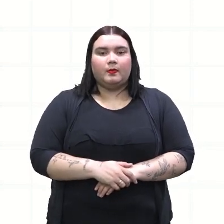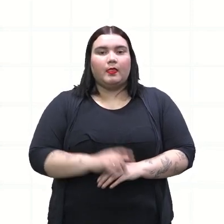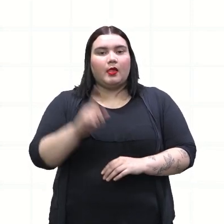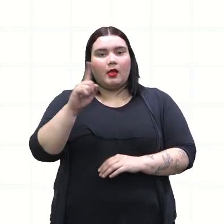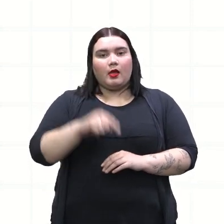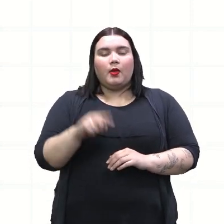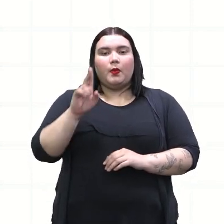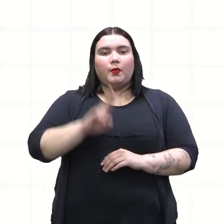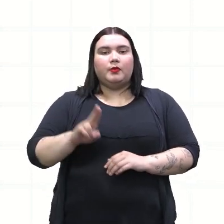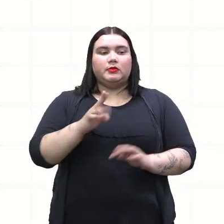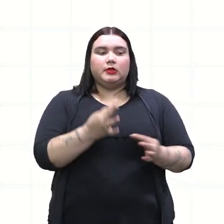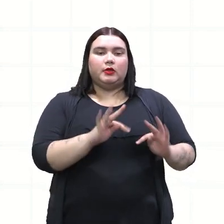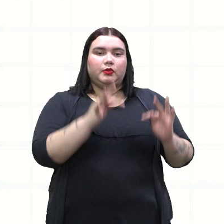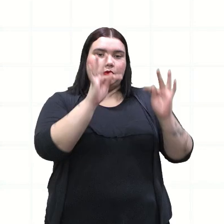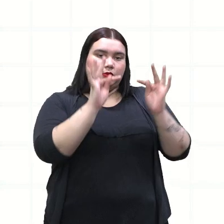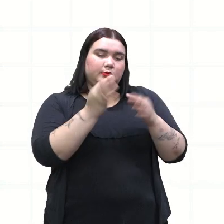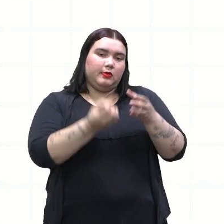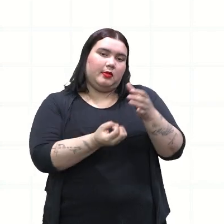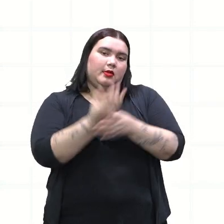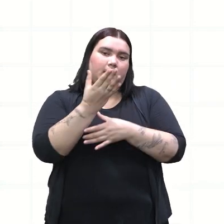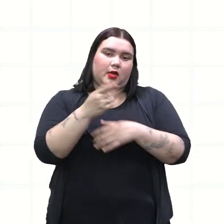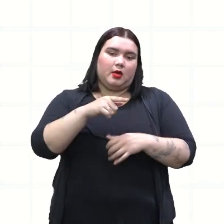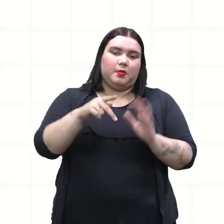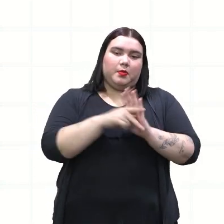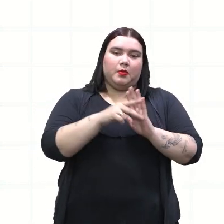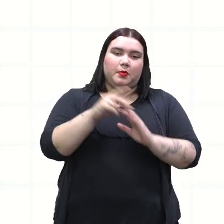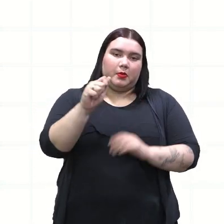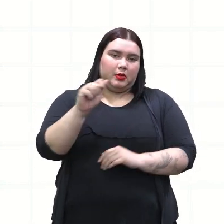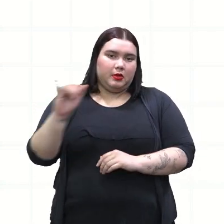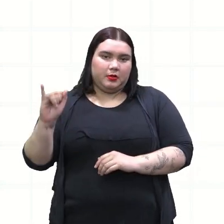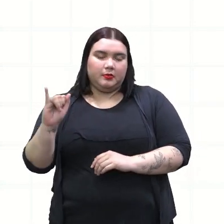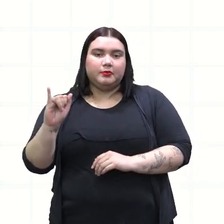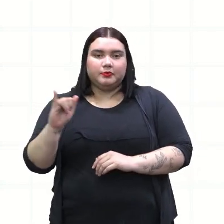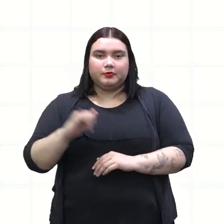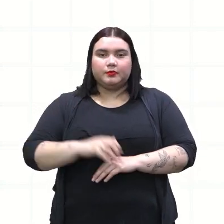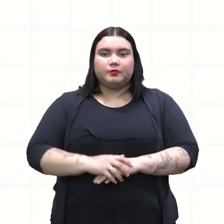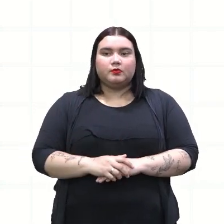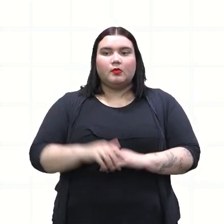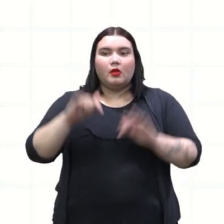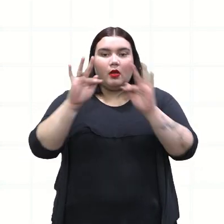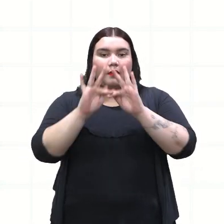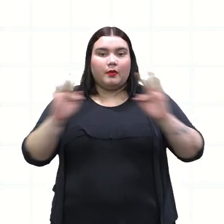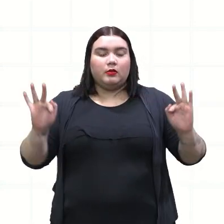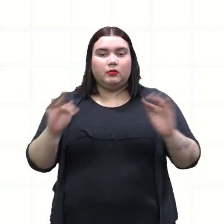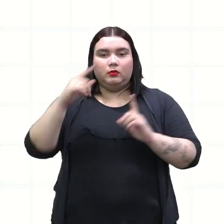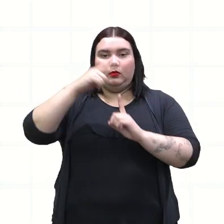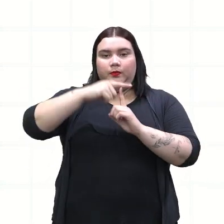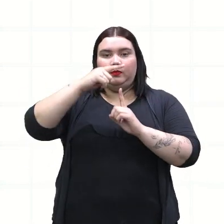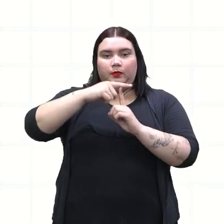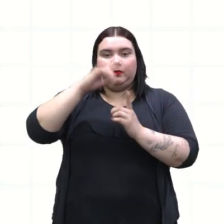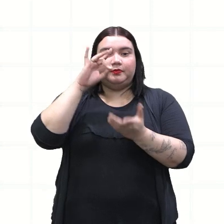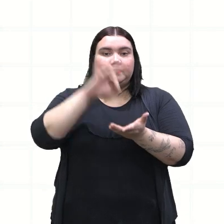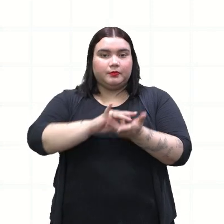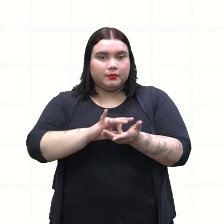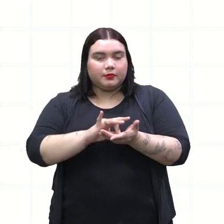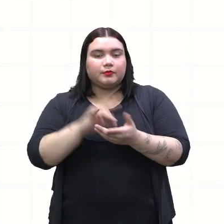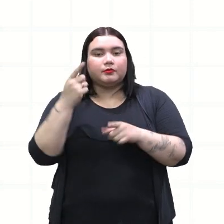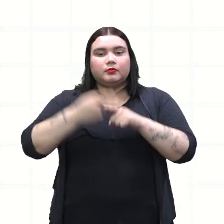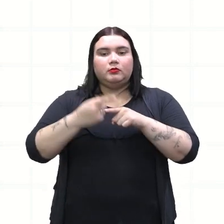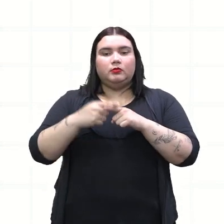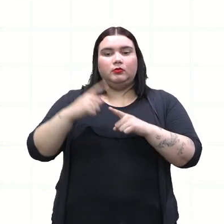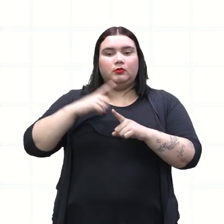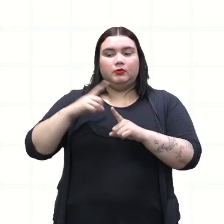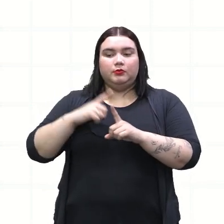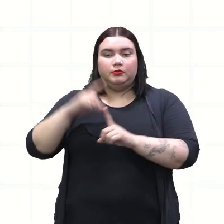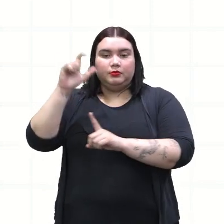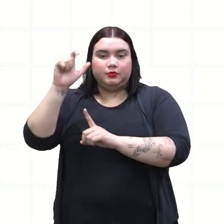inteligência artificial. Então, nessa frase aqui, ela está na forma afirmativa, ó, porque eu tenho um